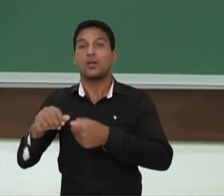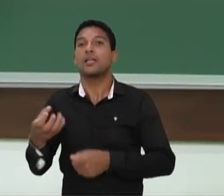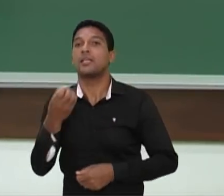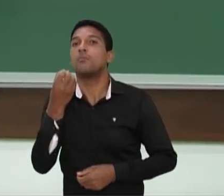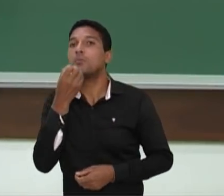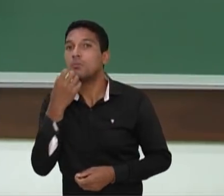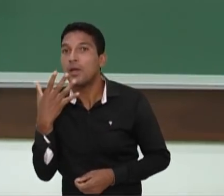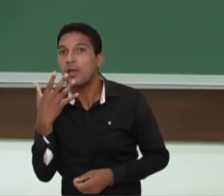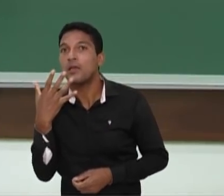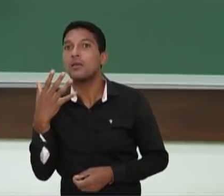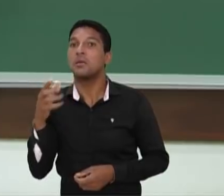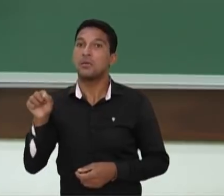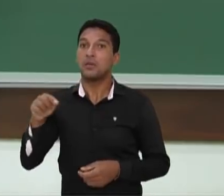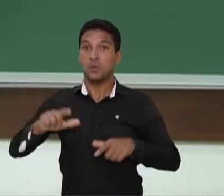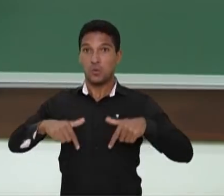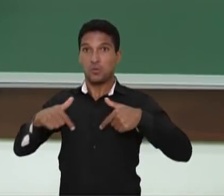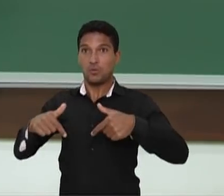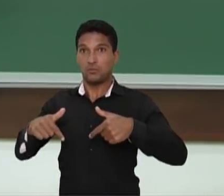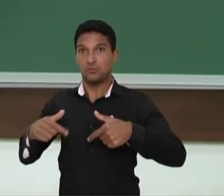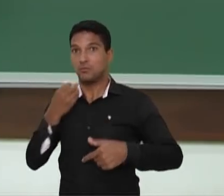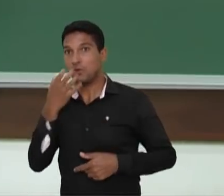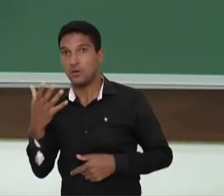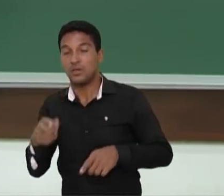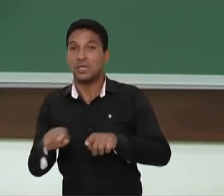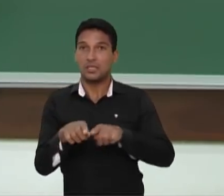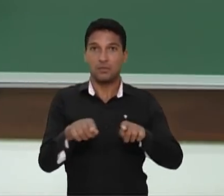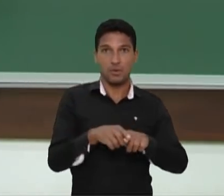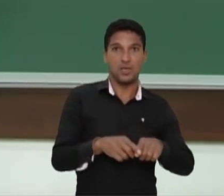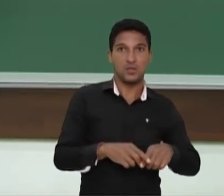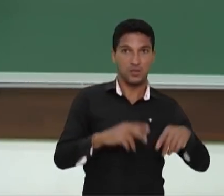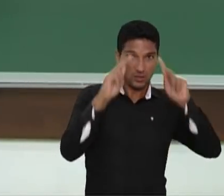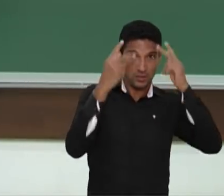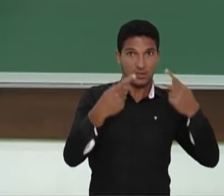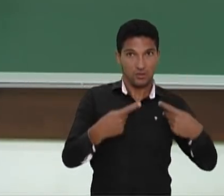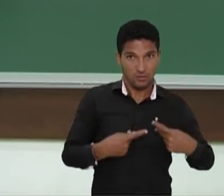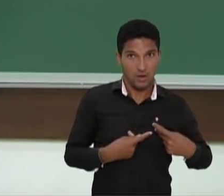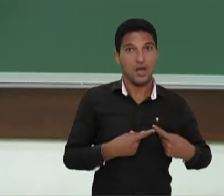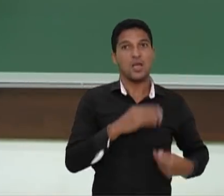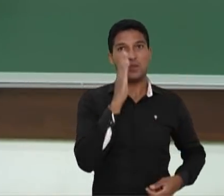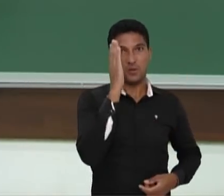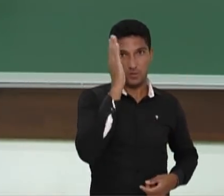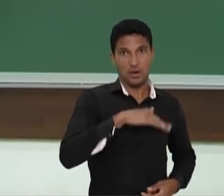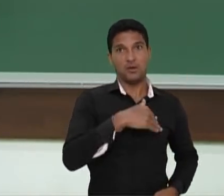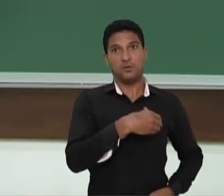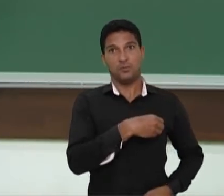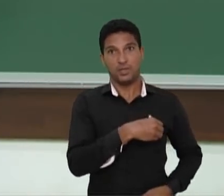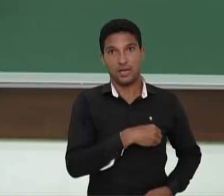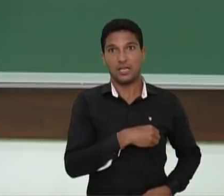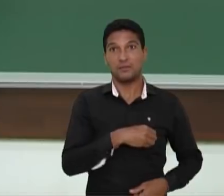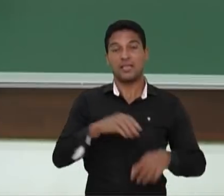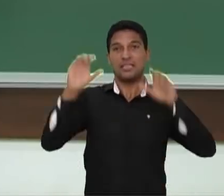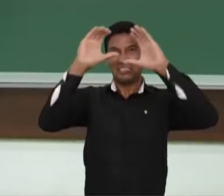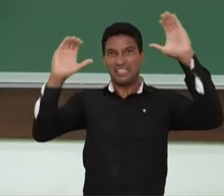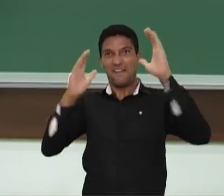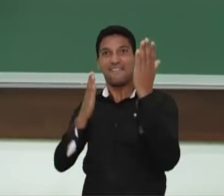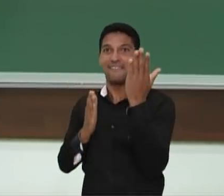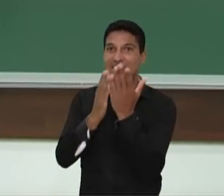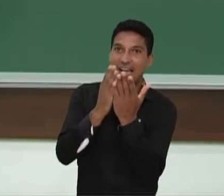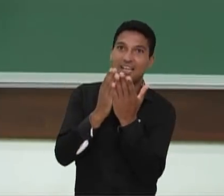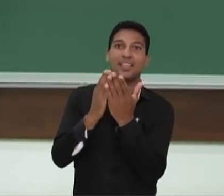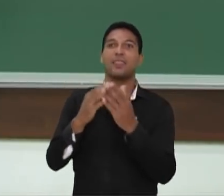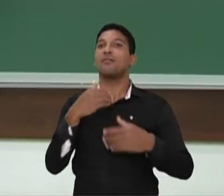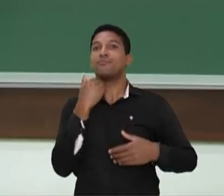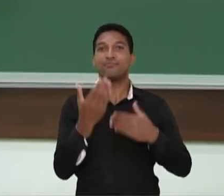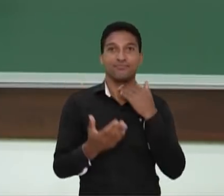né? Então, atitudes que podem causar o pecado, né, que não levam ao caminho do céu. E atitudes positivas,